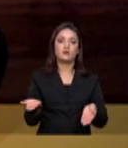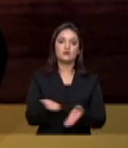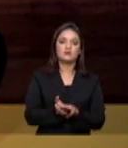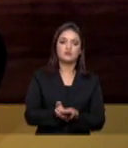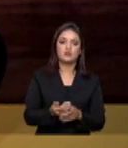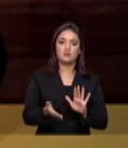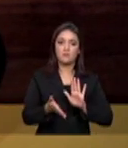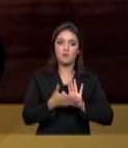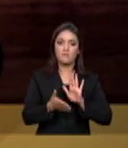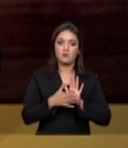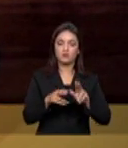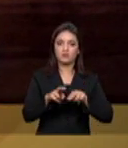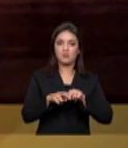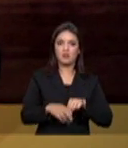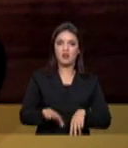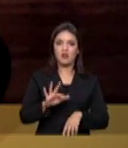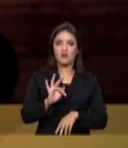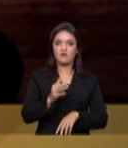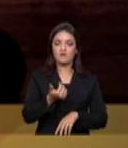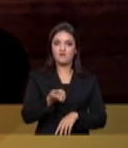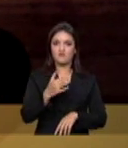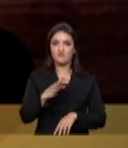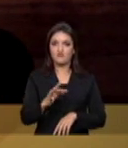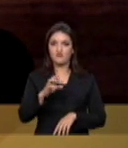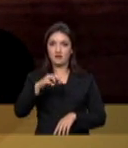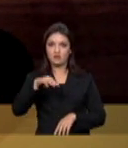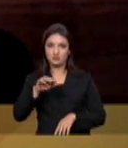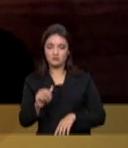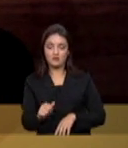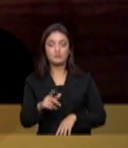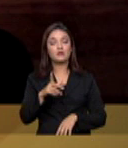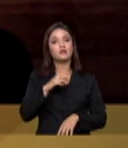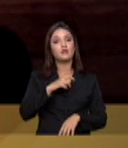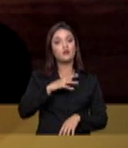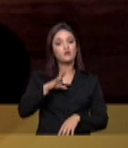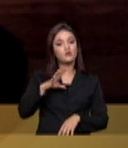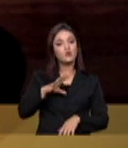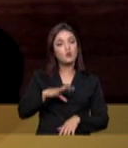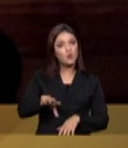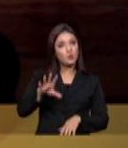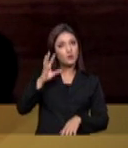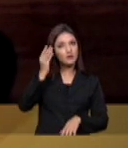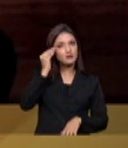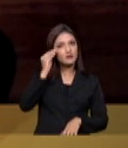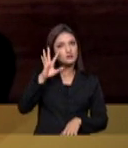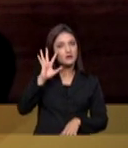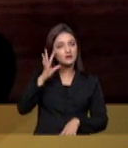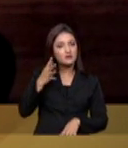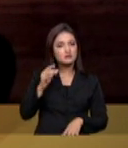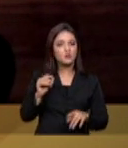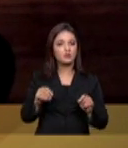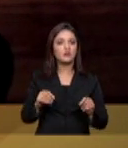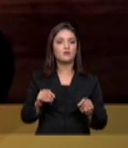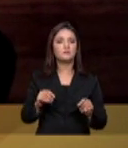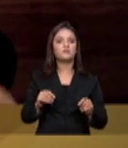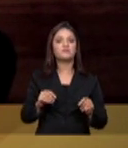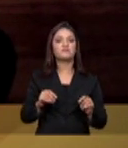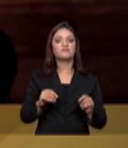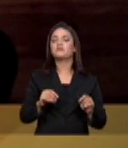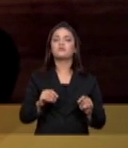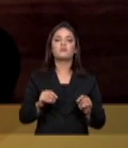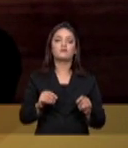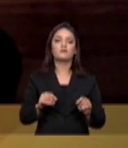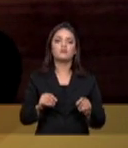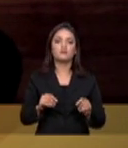proposta pela fatma adotou entendimento segundo o qual a ausência de